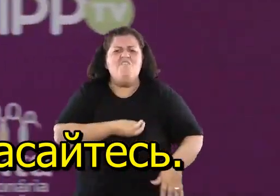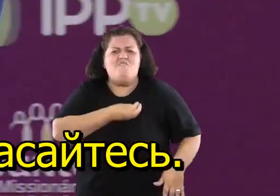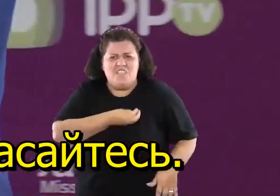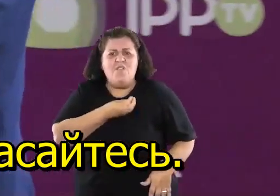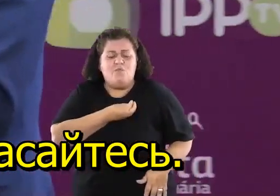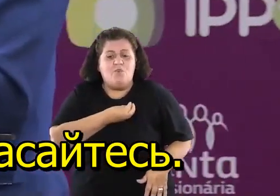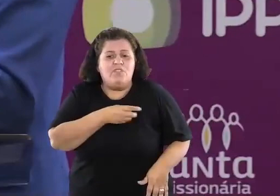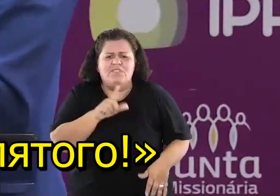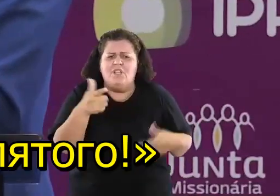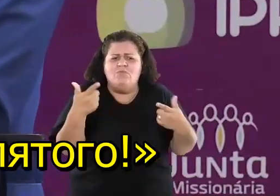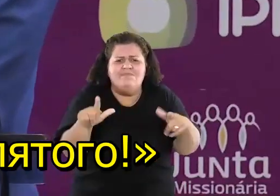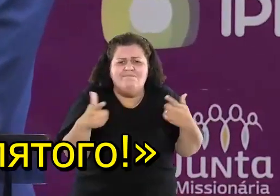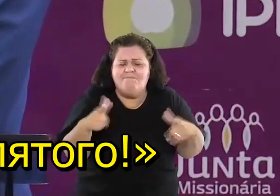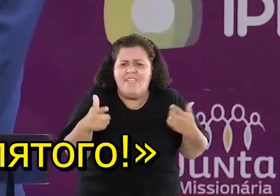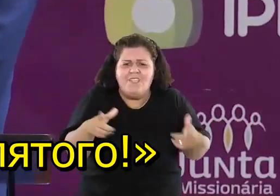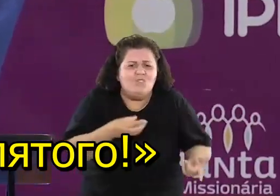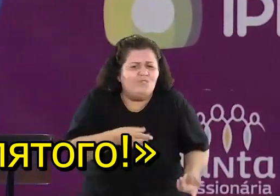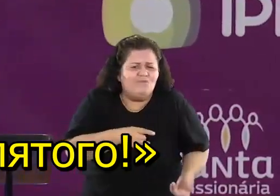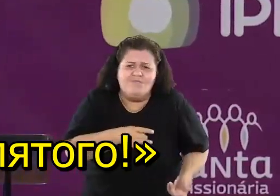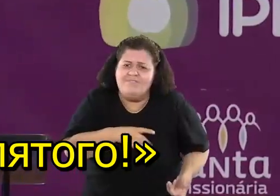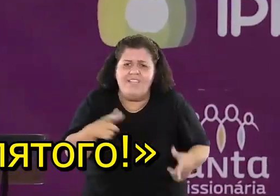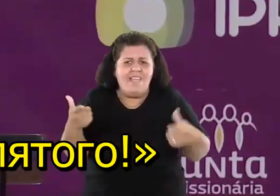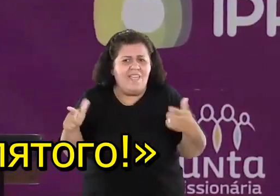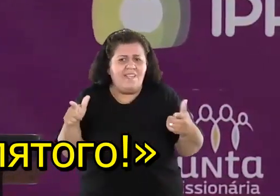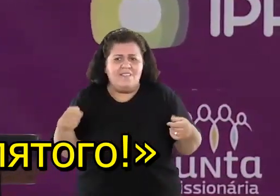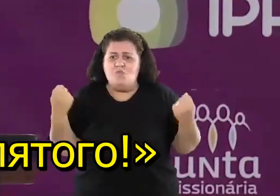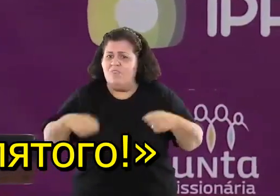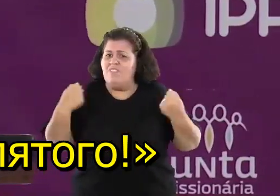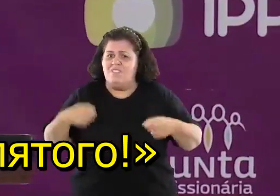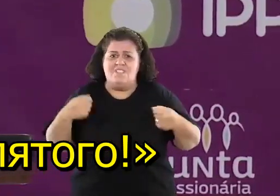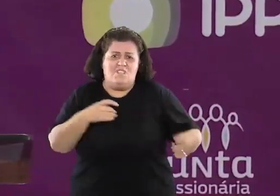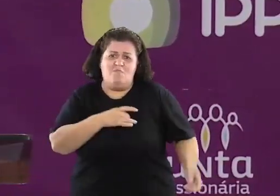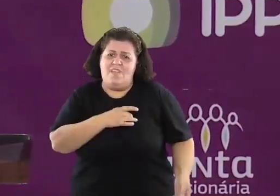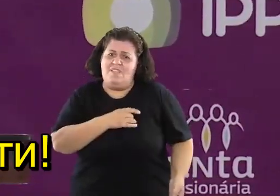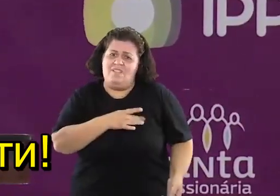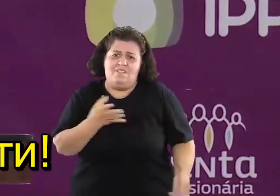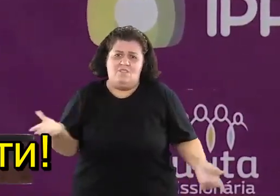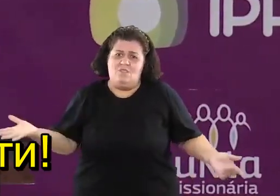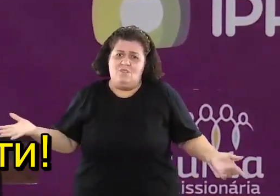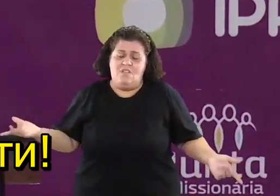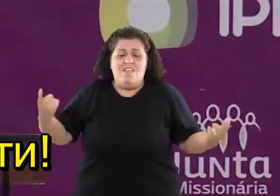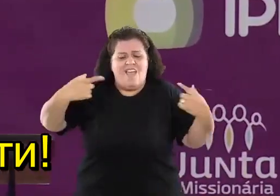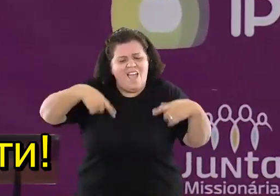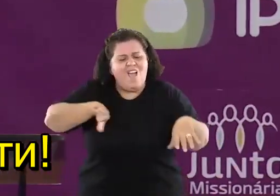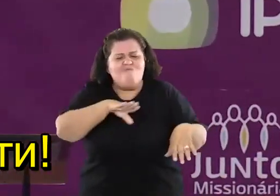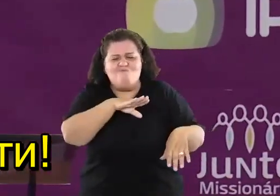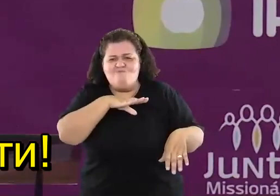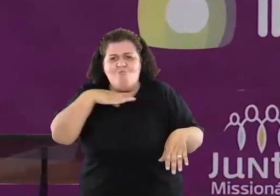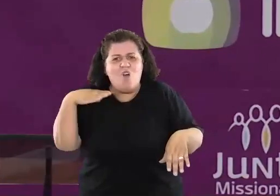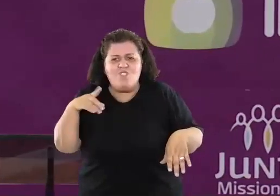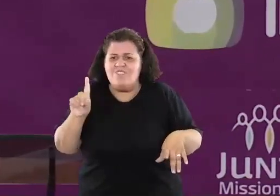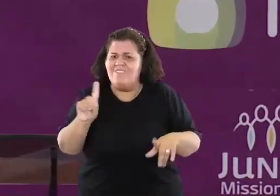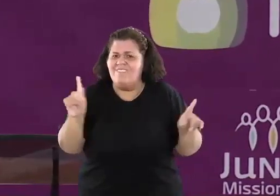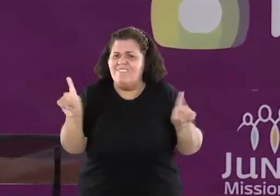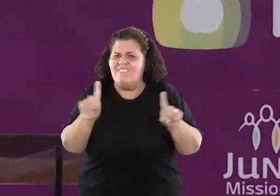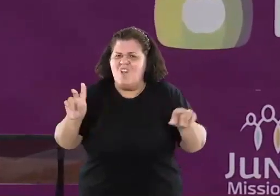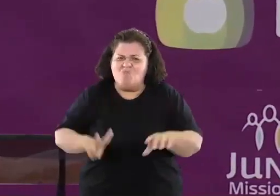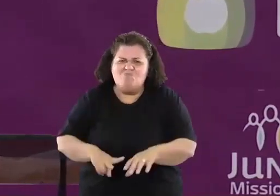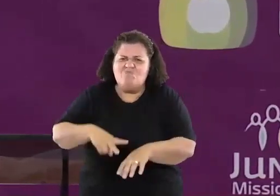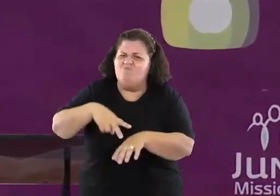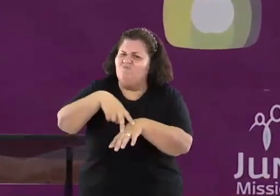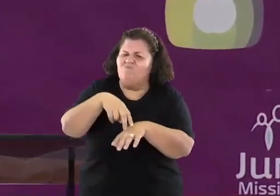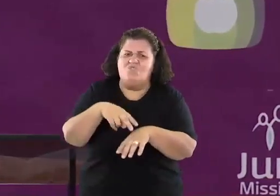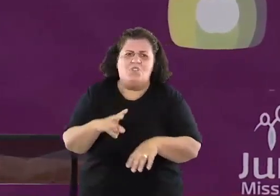vos atemorizeis, buscais a Jesus o Nazareno, que foi crucificado. Era a morte dominando, era a morte com as